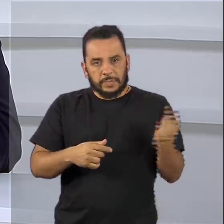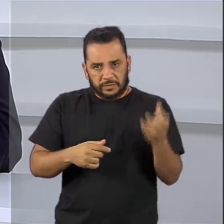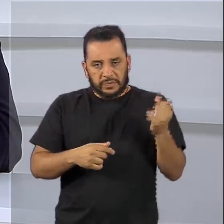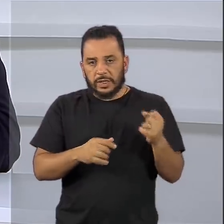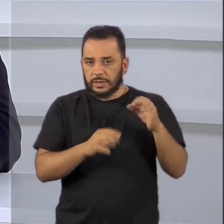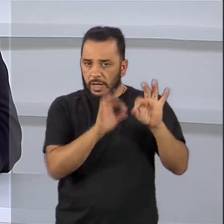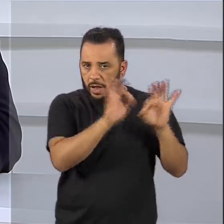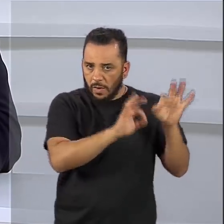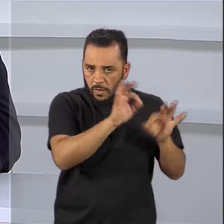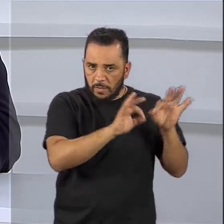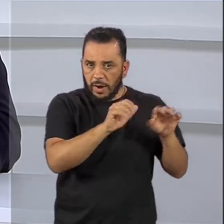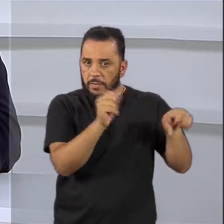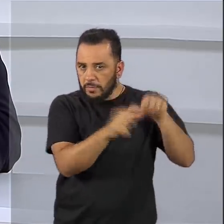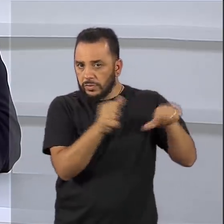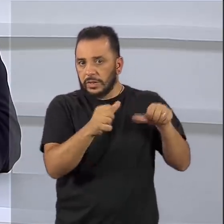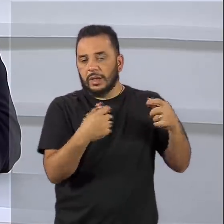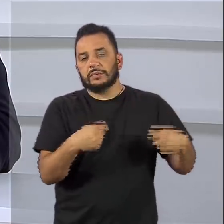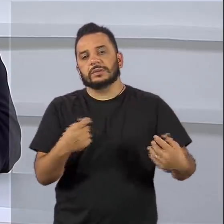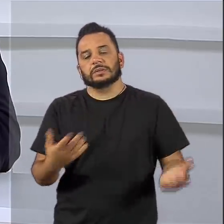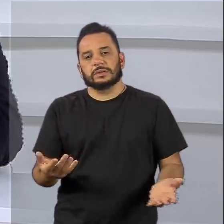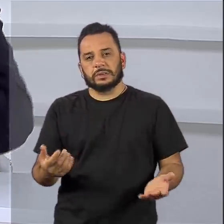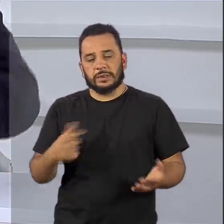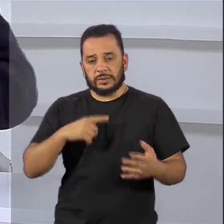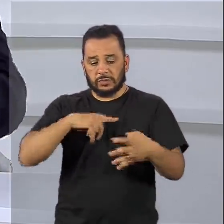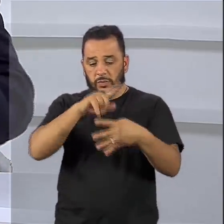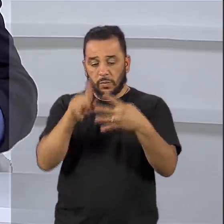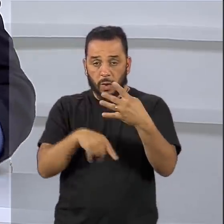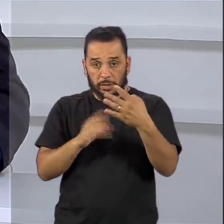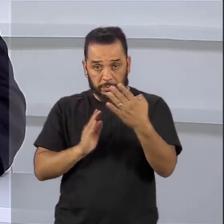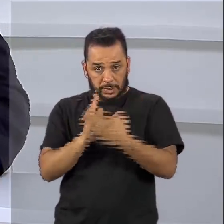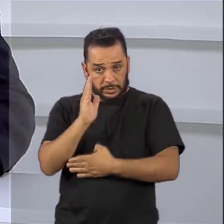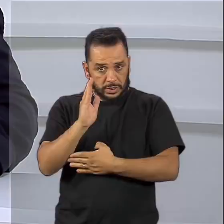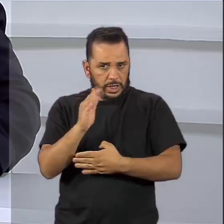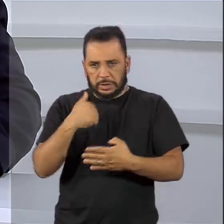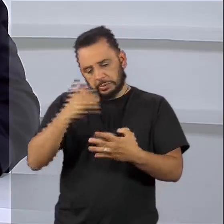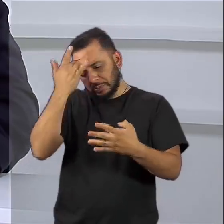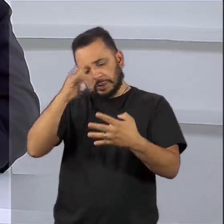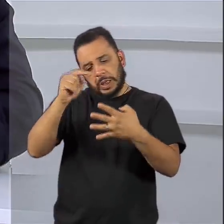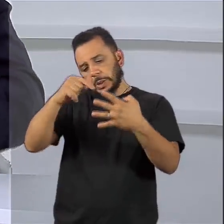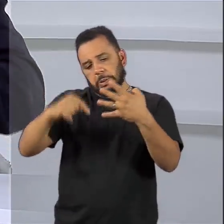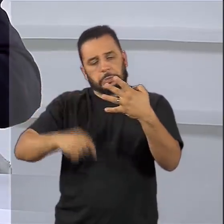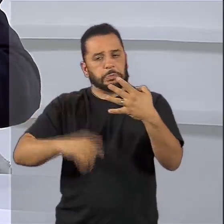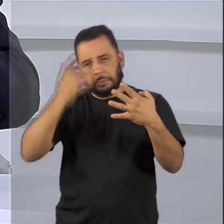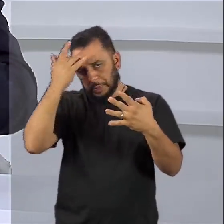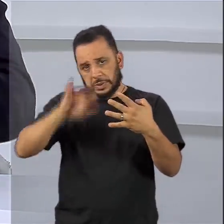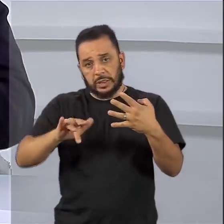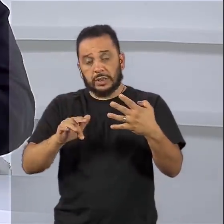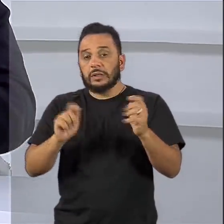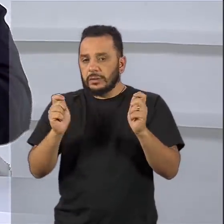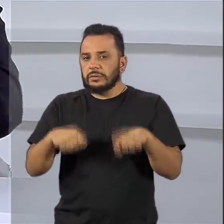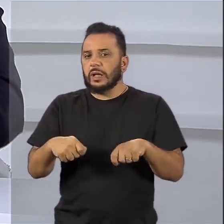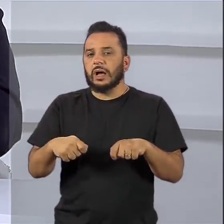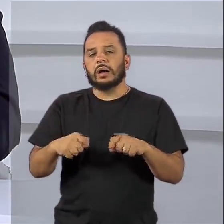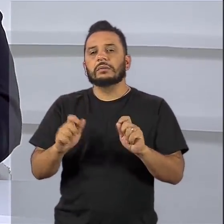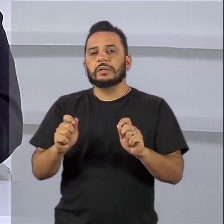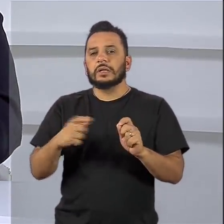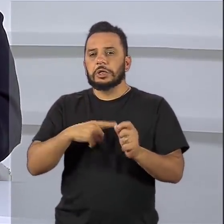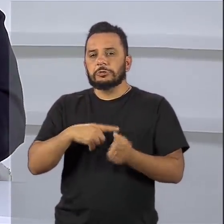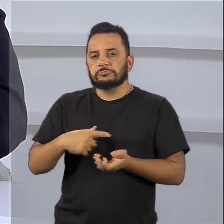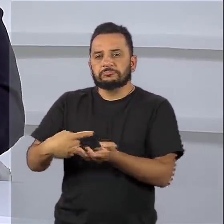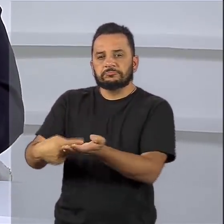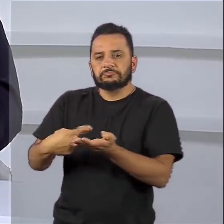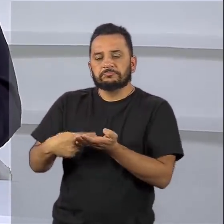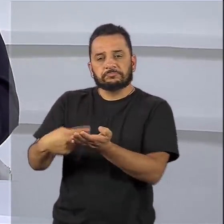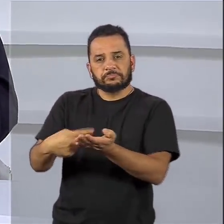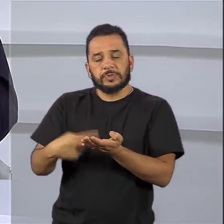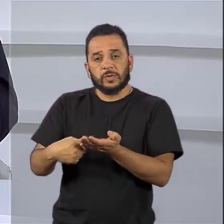a possibilidade, seja lá qual deles vier a ganhar a eleição, se for um deles, evidentemente, de construir algum tipo de consenso em torno desse tema, que é um